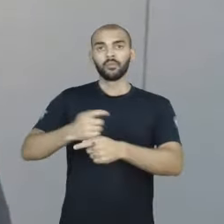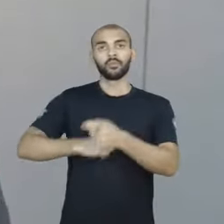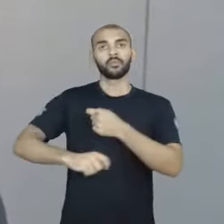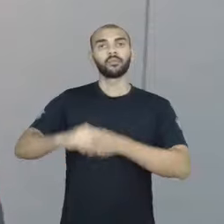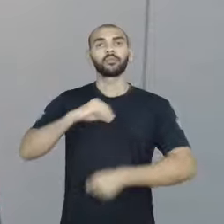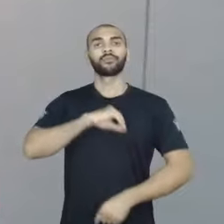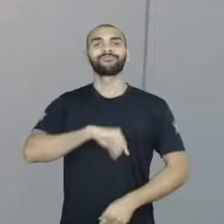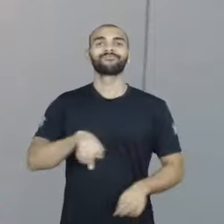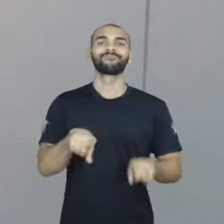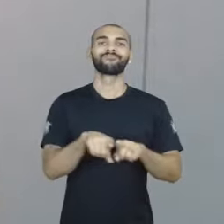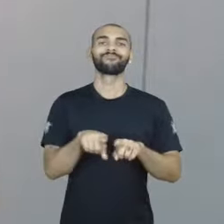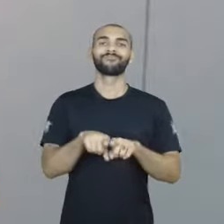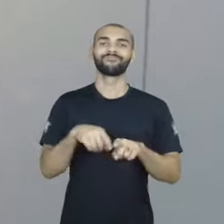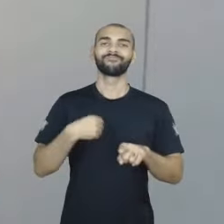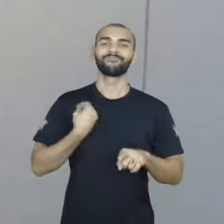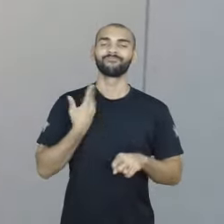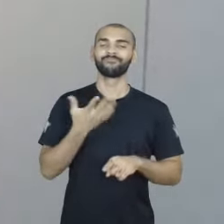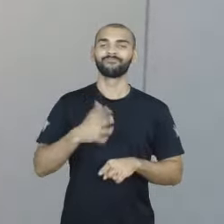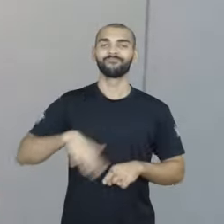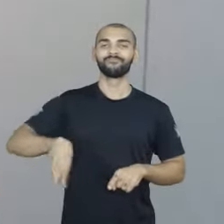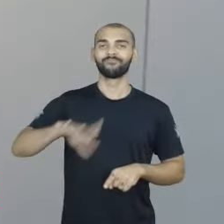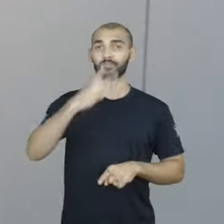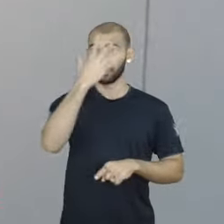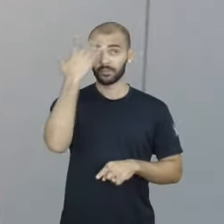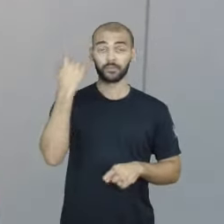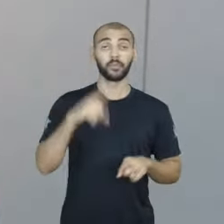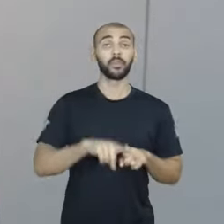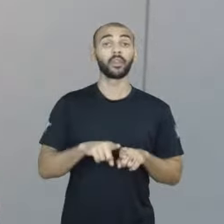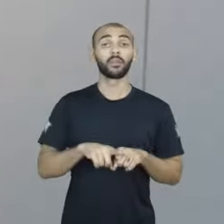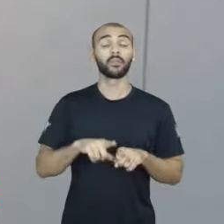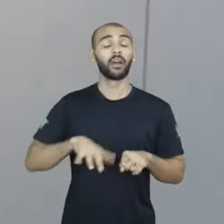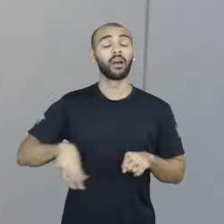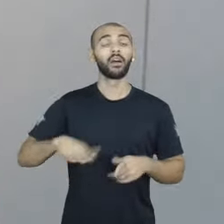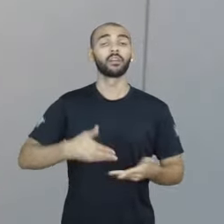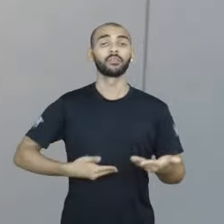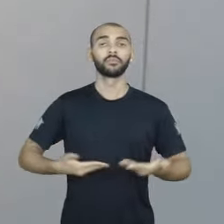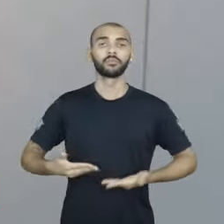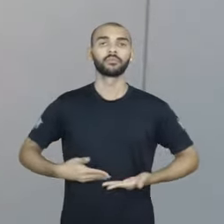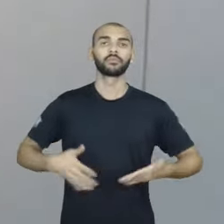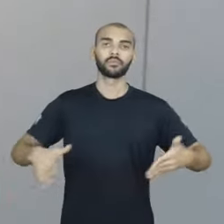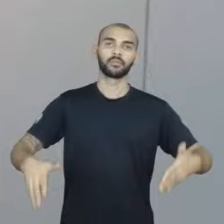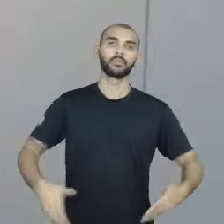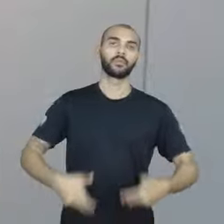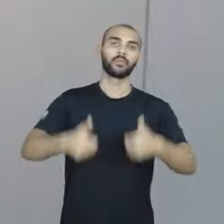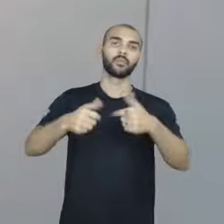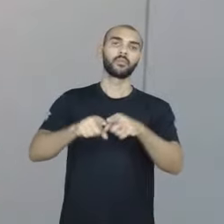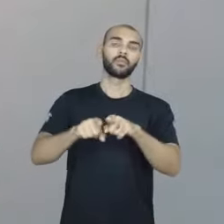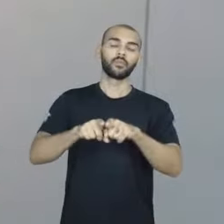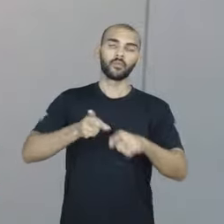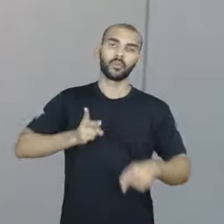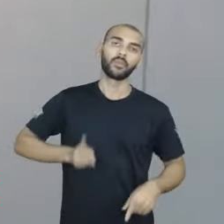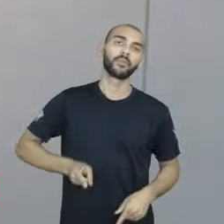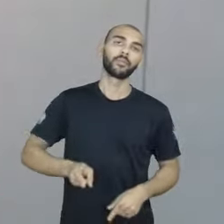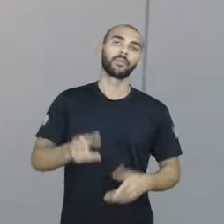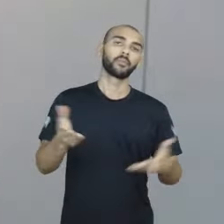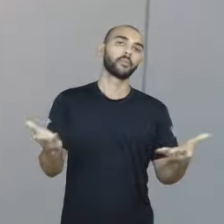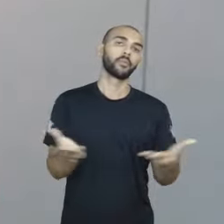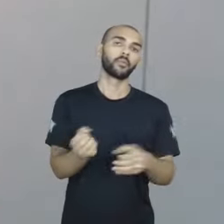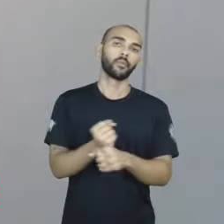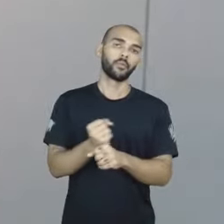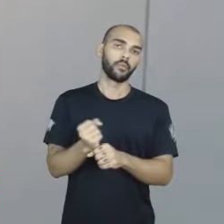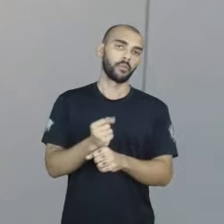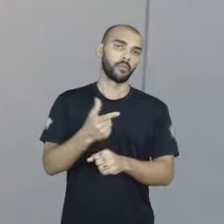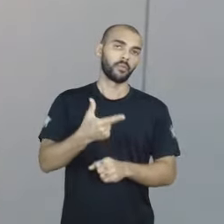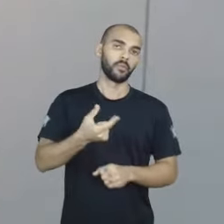o setor de serviços comportou bem, né, e deve continuar nessa toada agora em